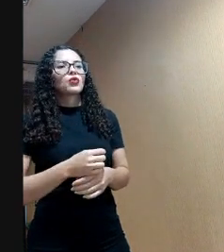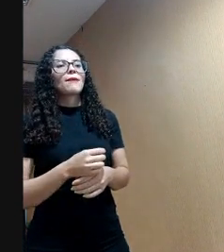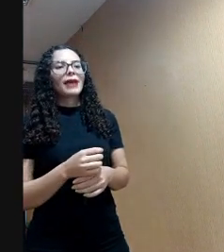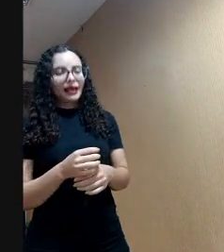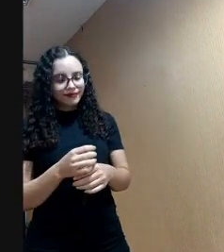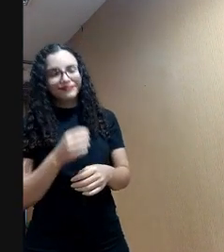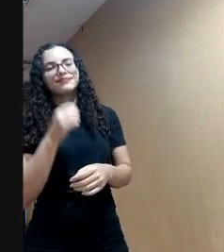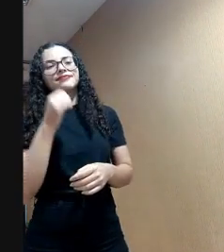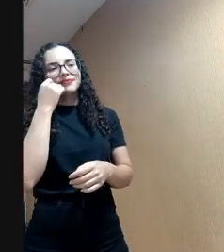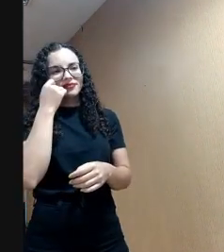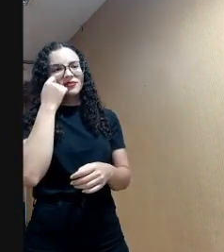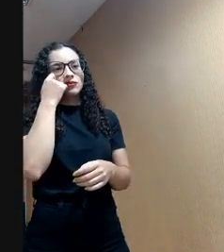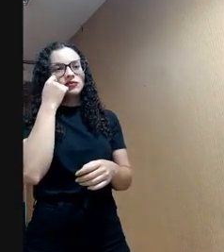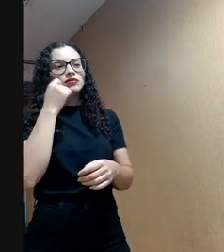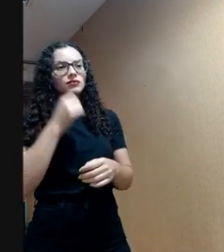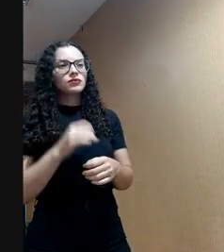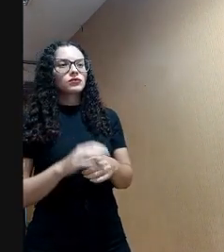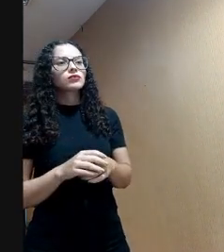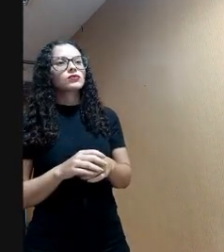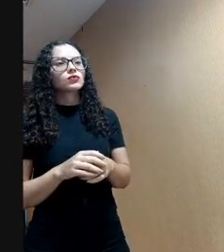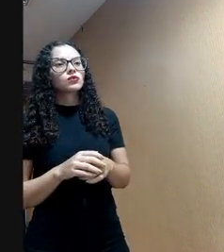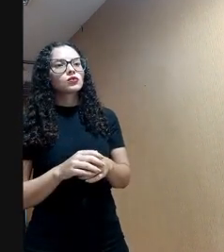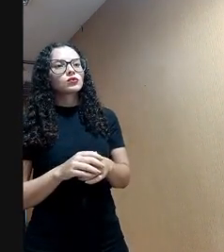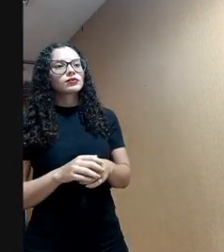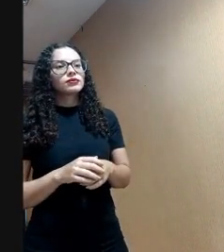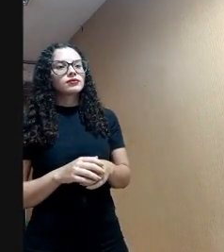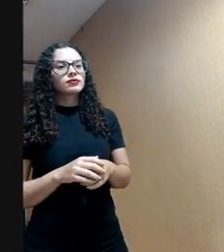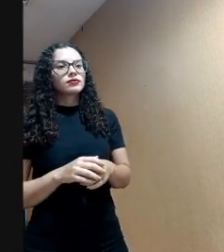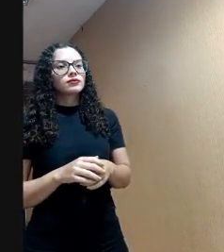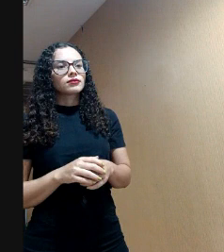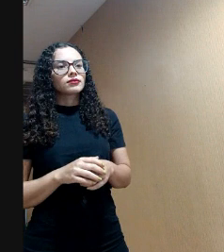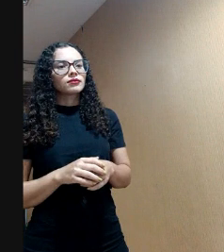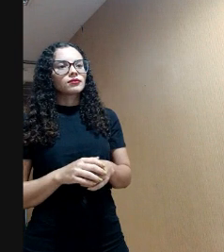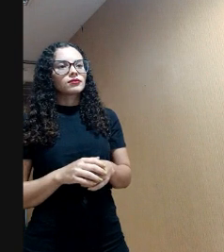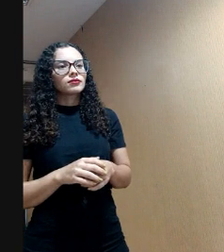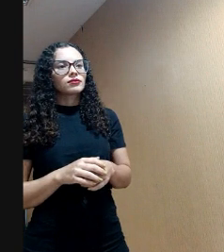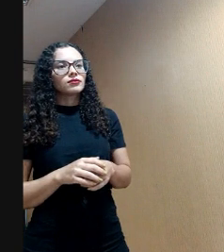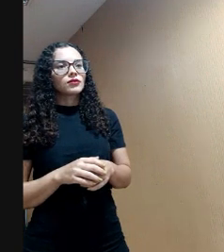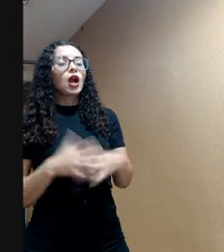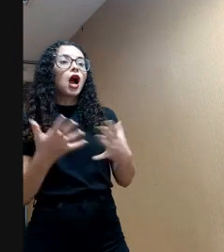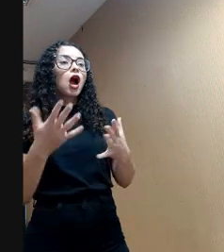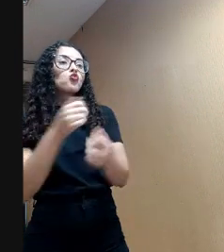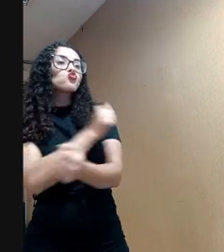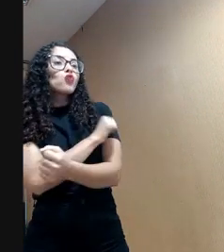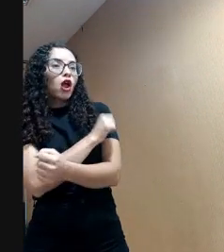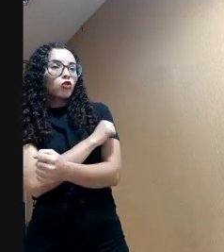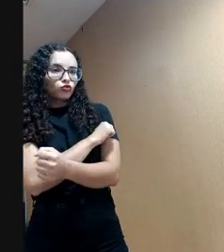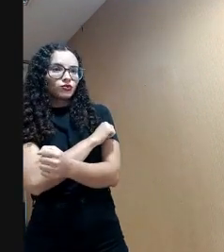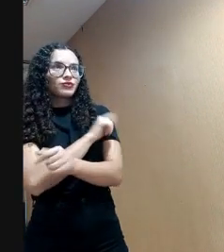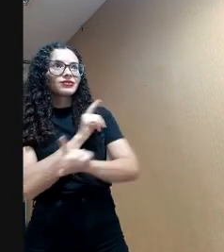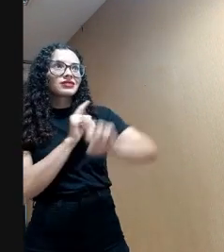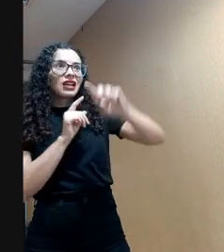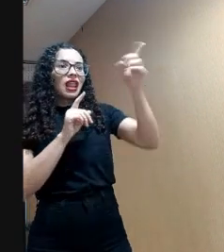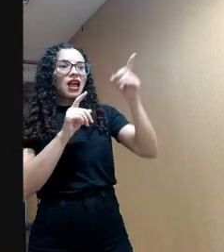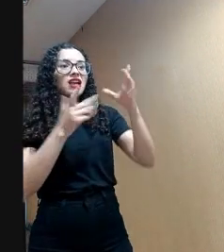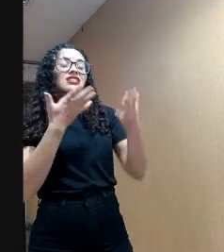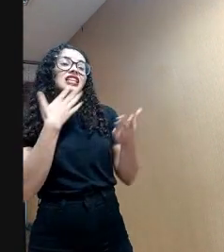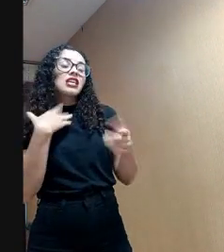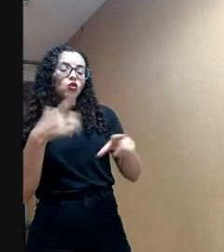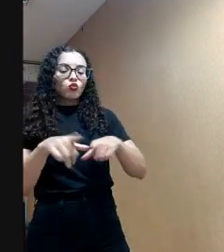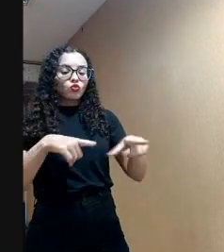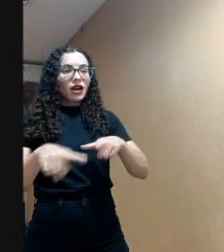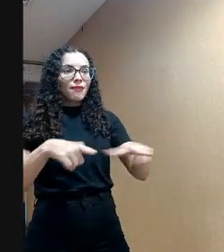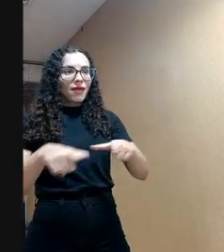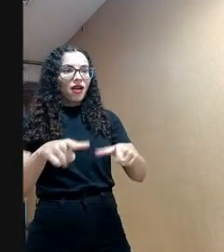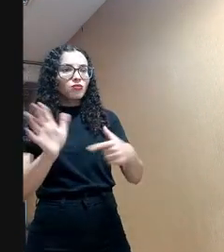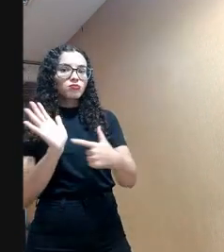Que eles fazem suas pesquisas e vêm apresentar aqui no nosso evento, tá certo? Fora os palestrantes,